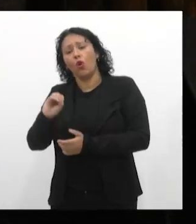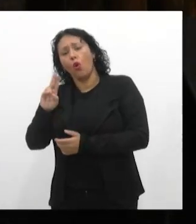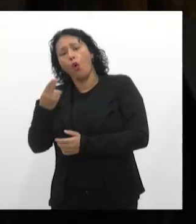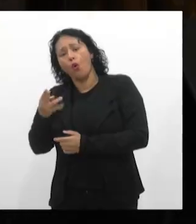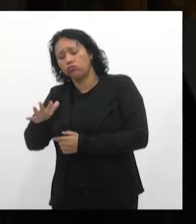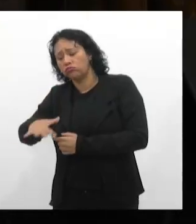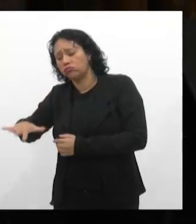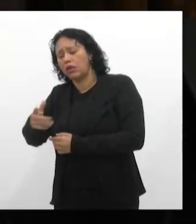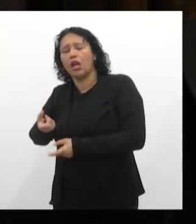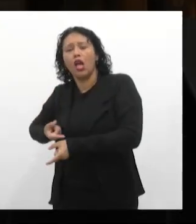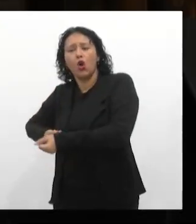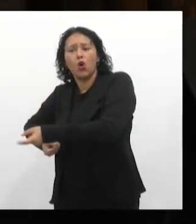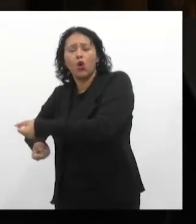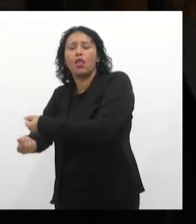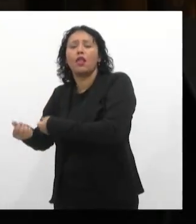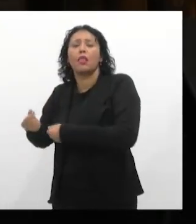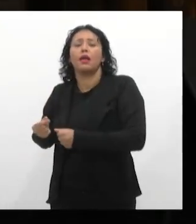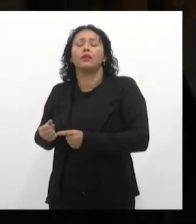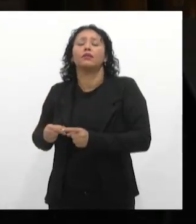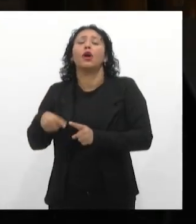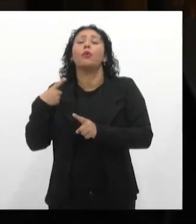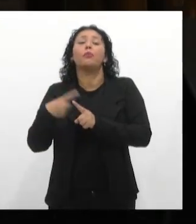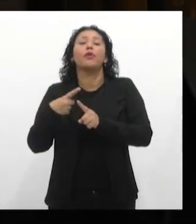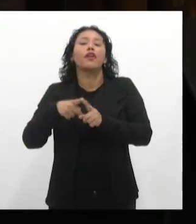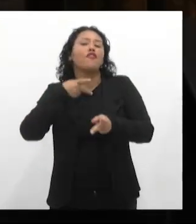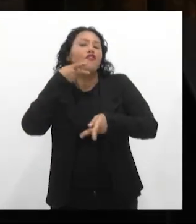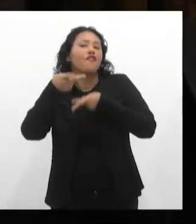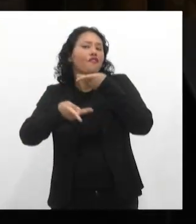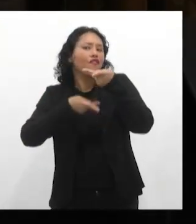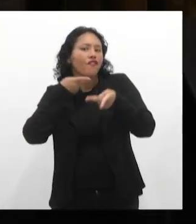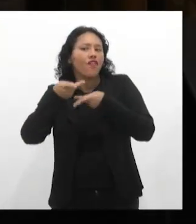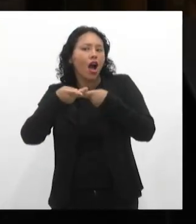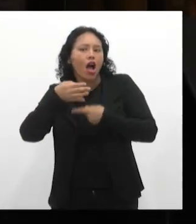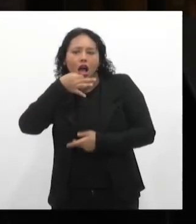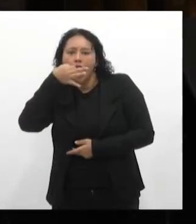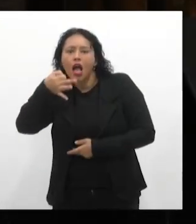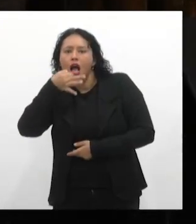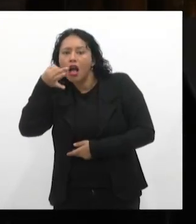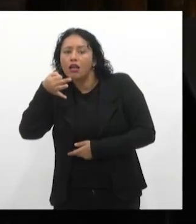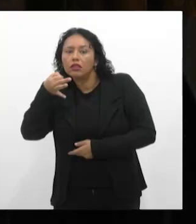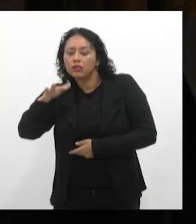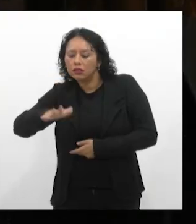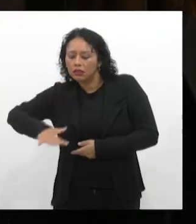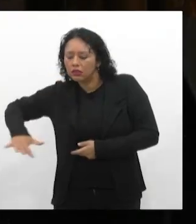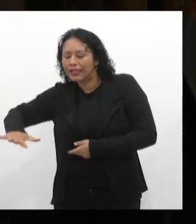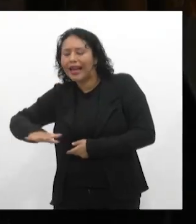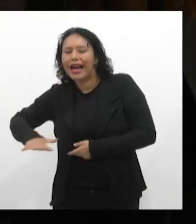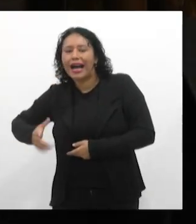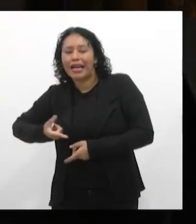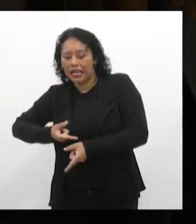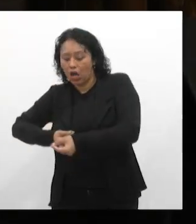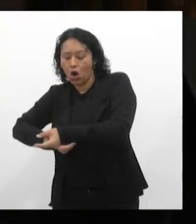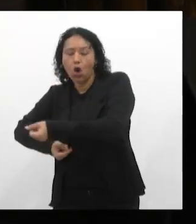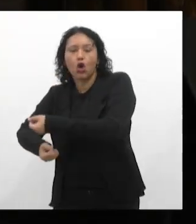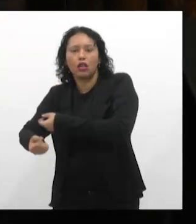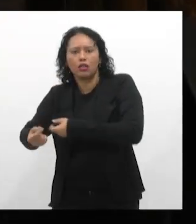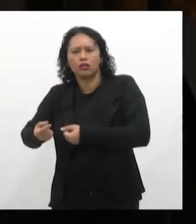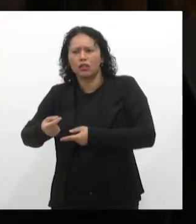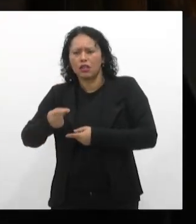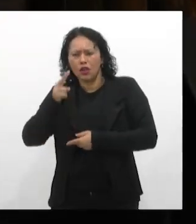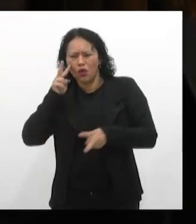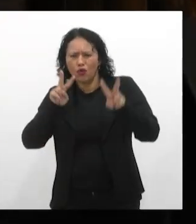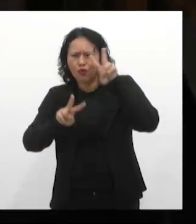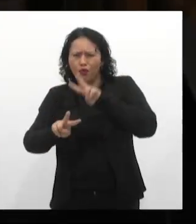econômica. E por que falo na ordem econômica? Que recentemente também vi umas estatísticas